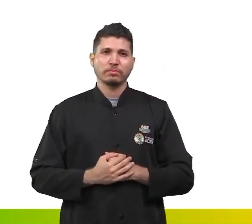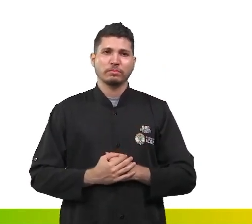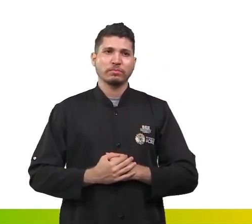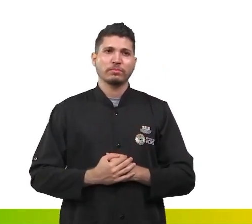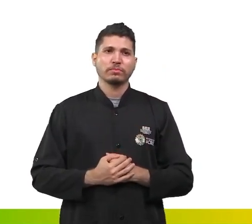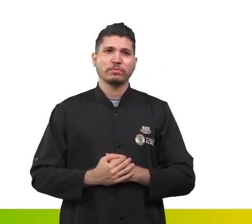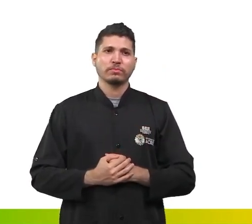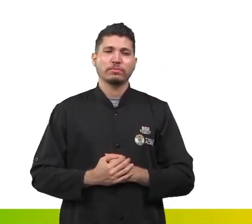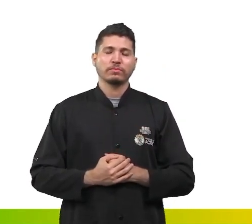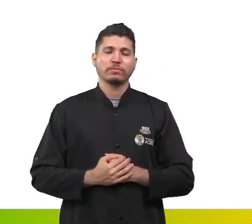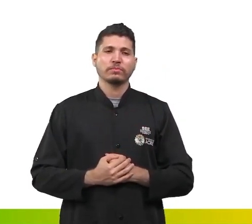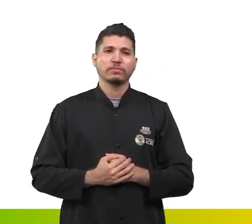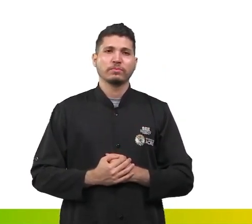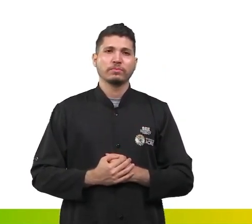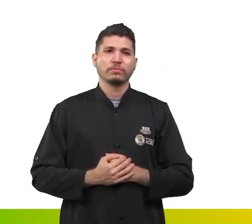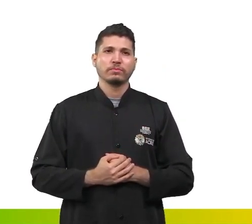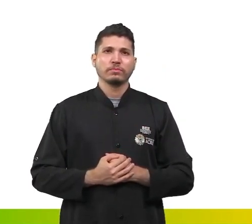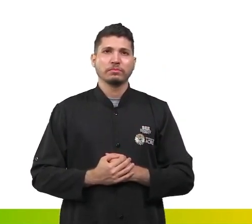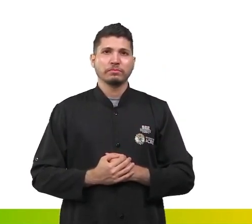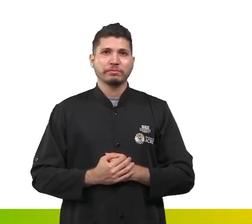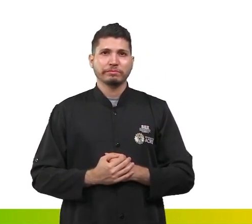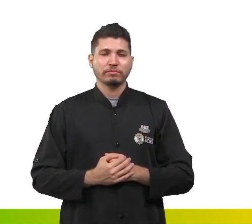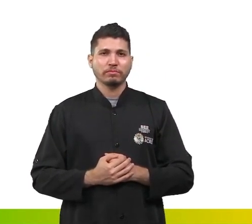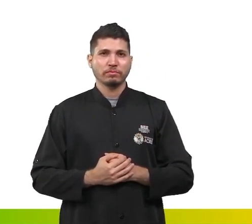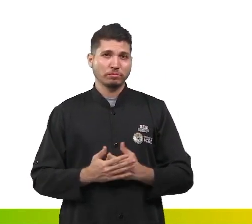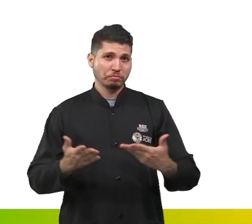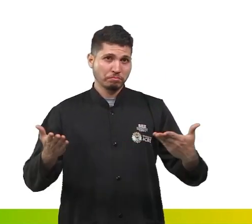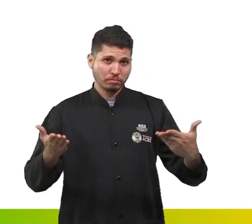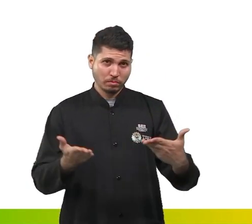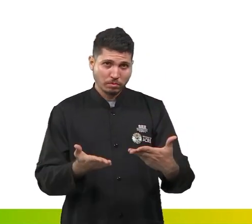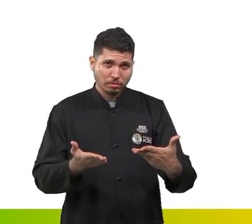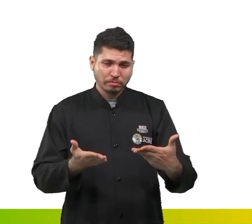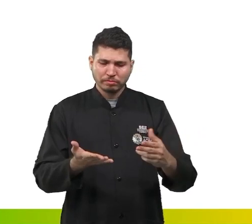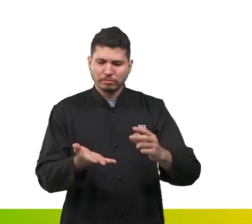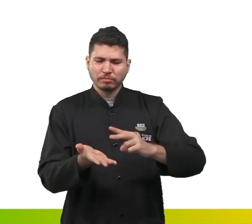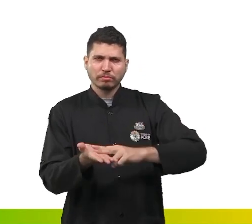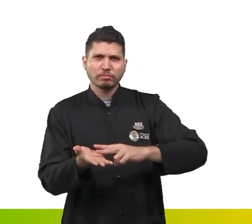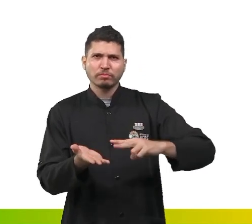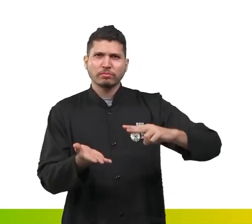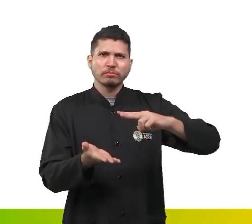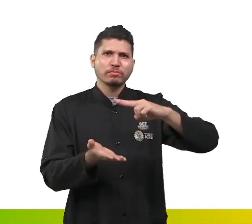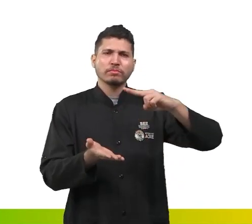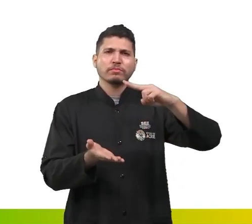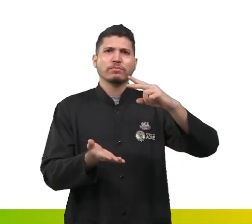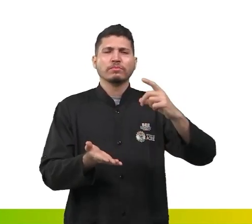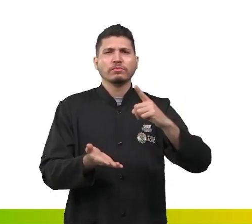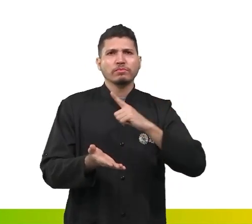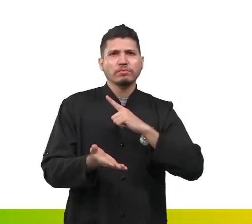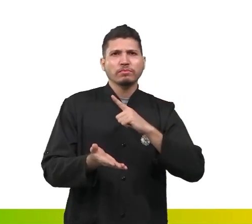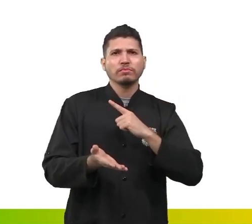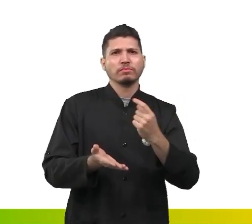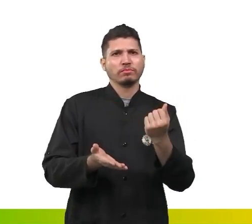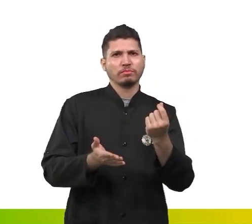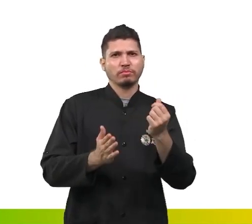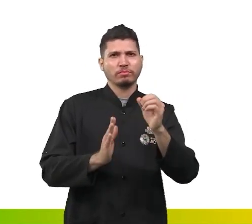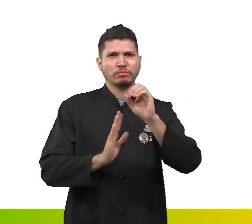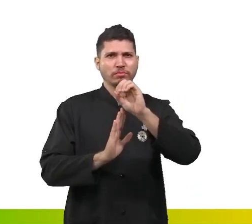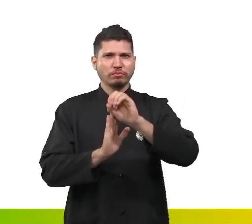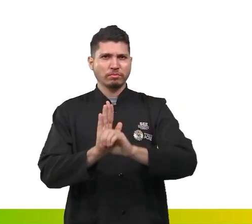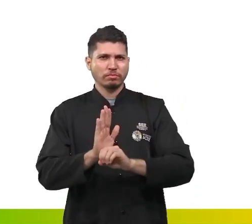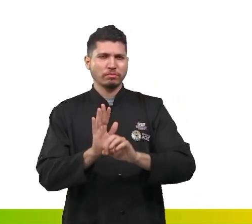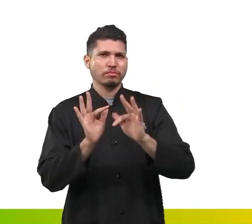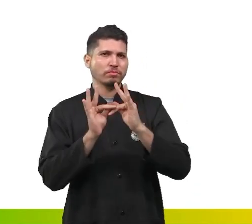Além disso, agora a gente vai ver as vantagens de manter o orçamento pessoal e familiar organizado.